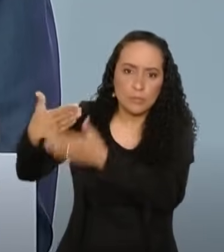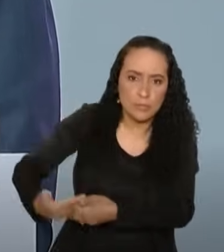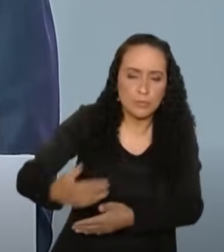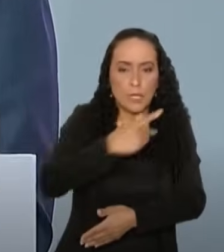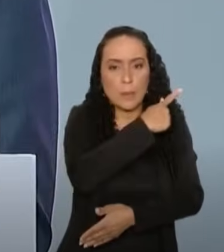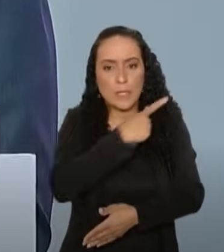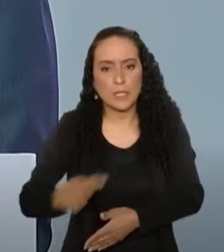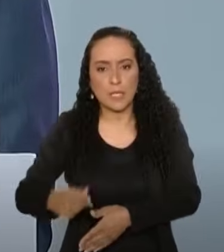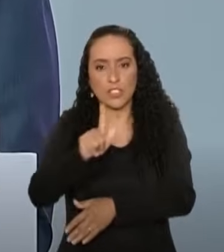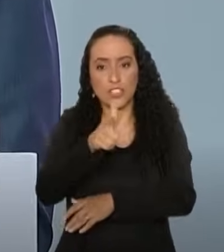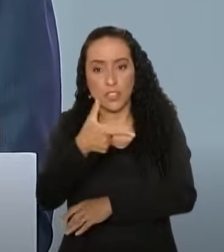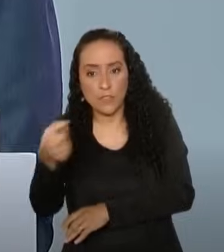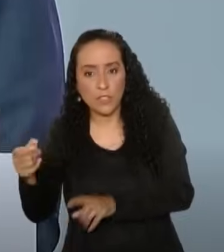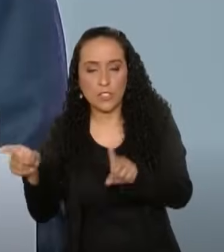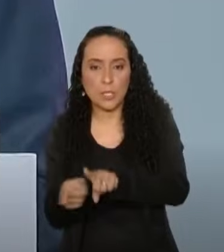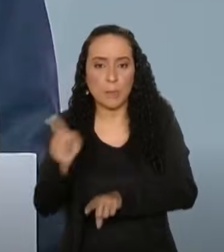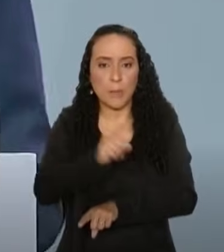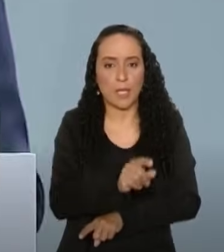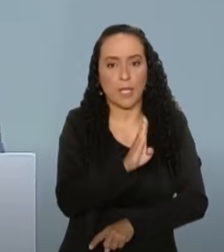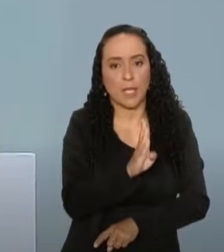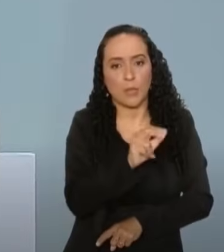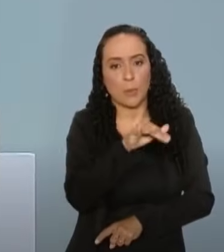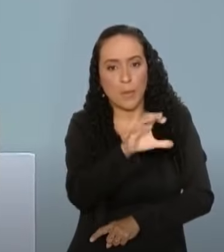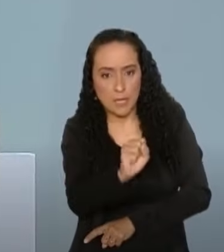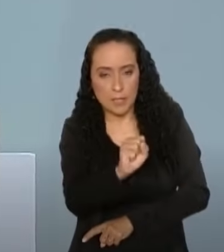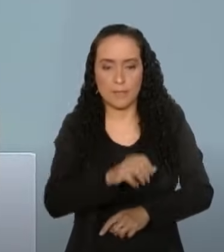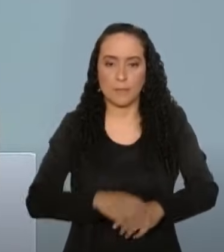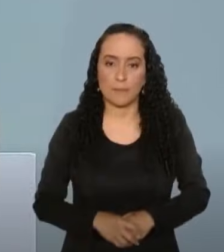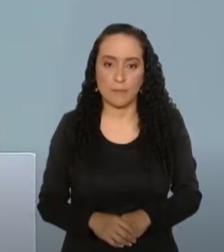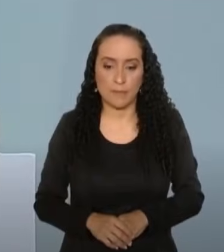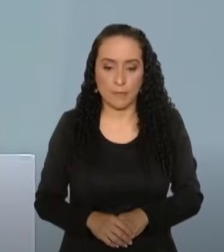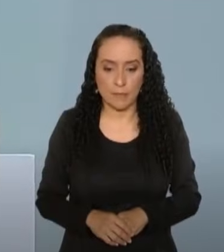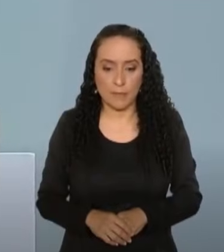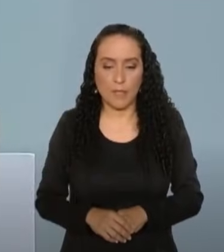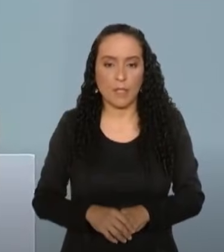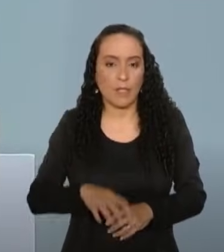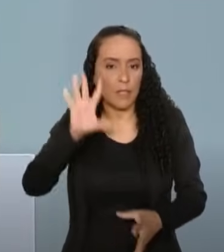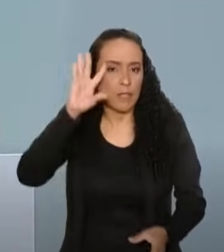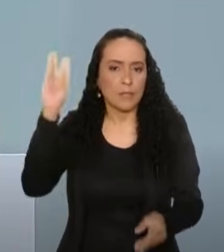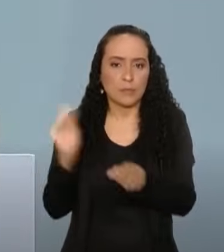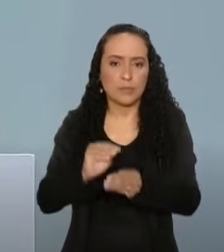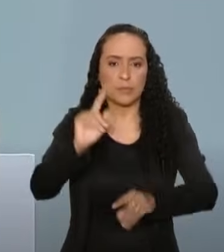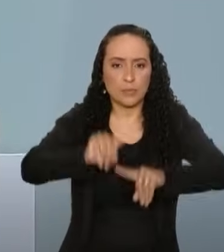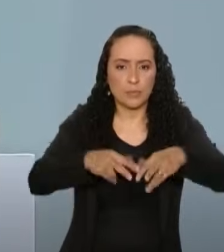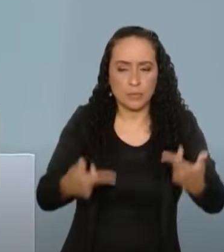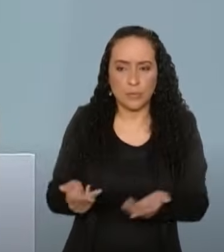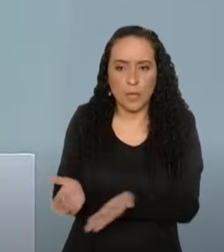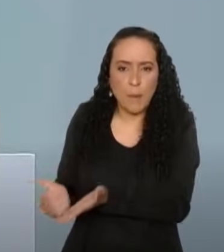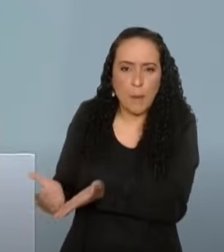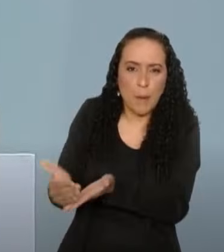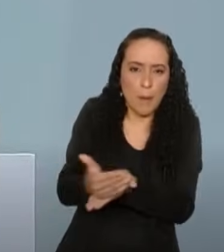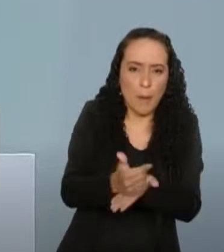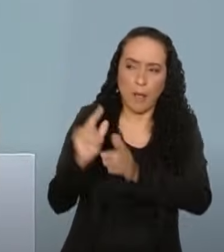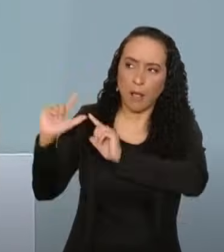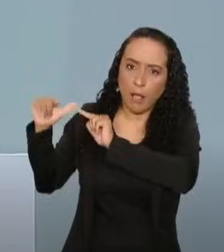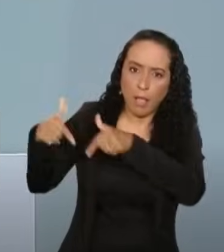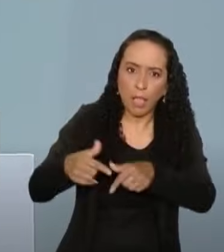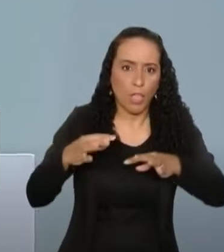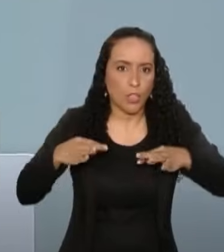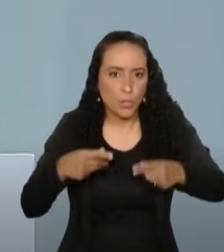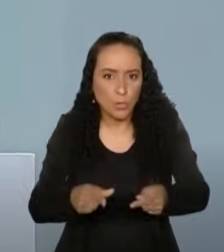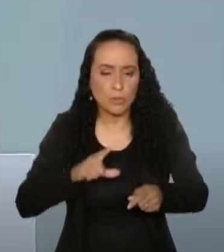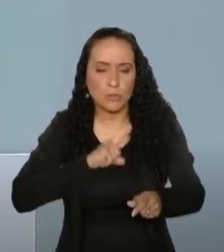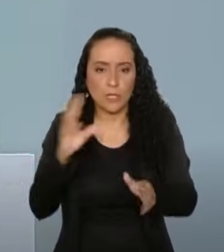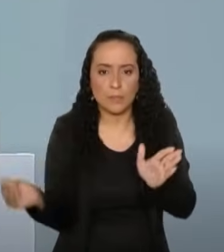presidências no G20 e nos BRICS. A síntese dos elementos que recolhemos dessa trajetória